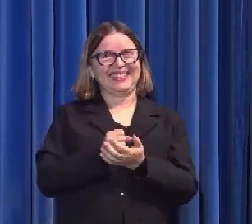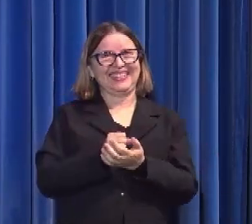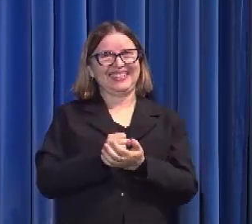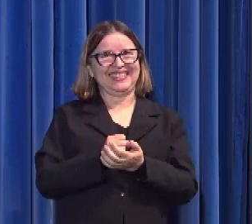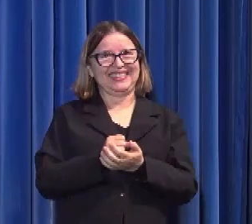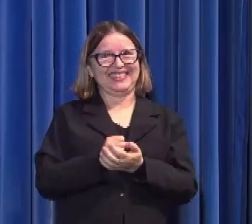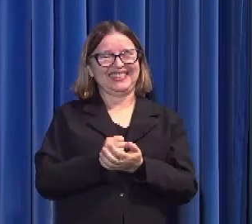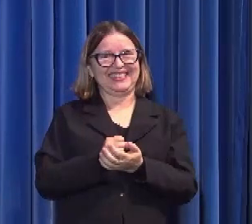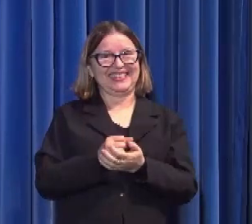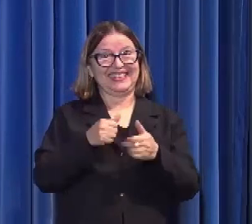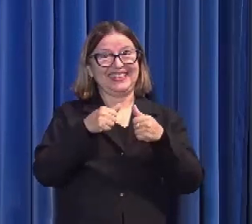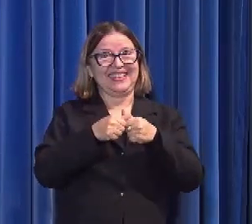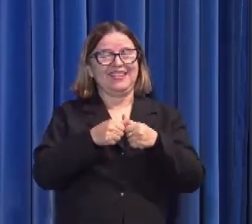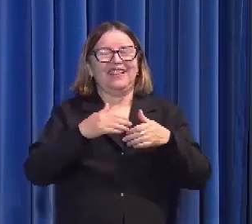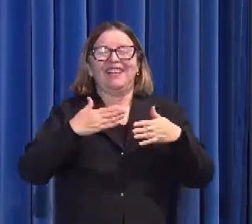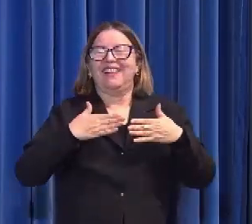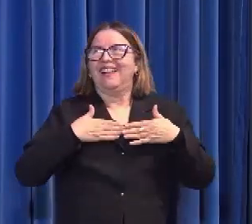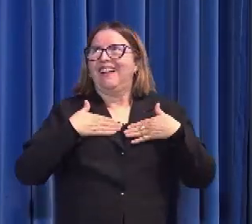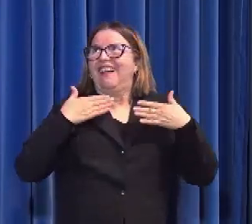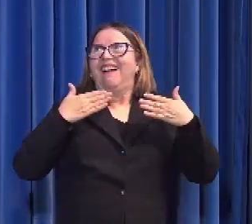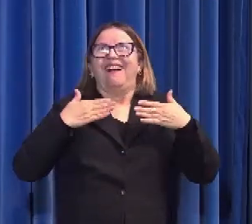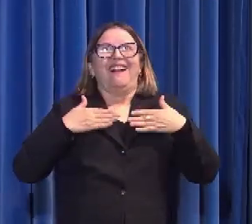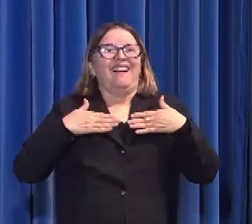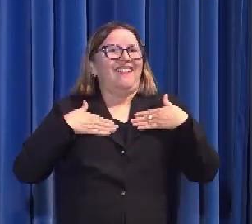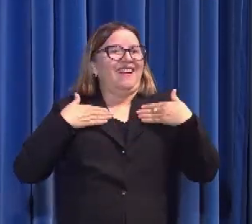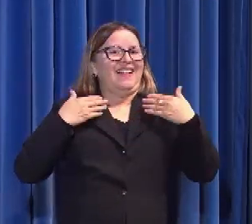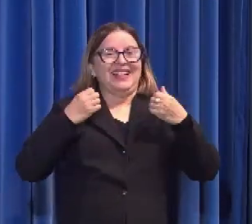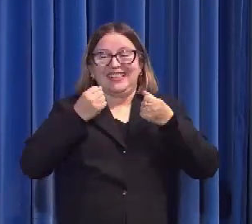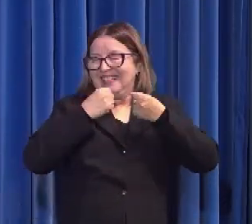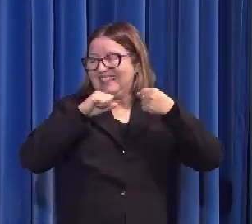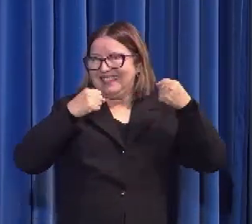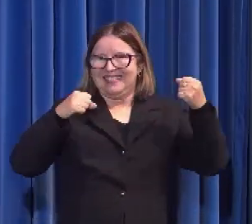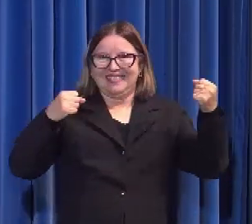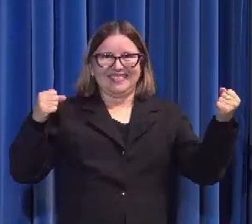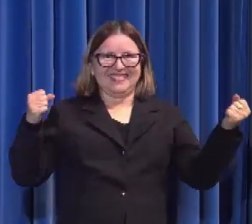e isso é uma alegria que não tem tamanho